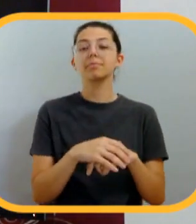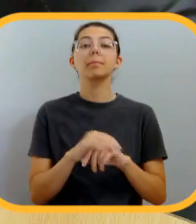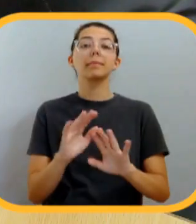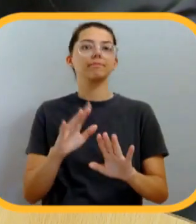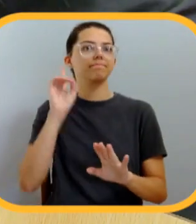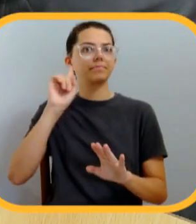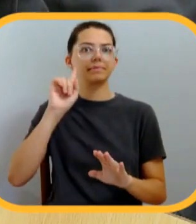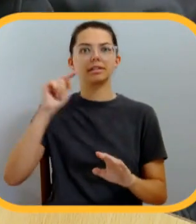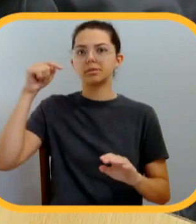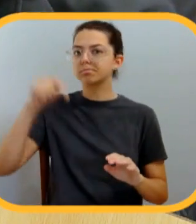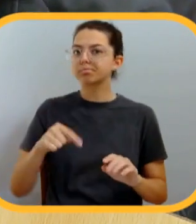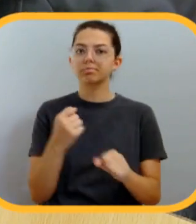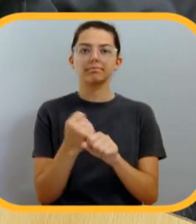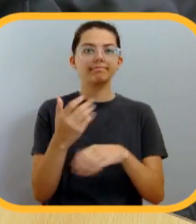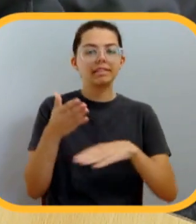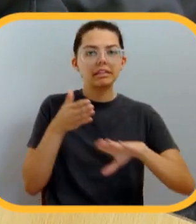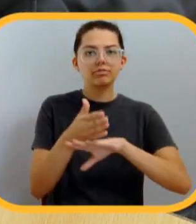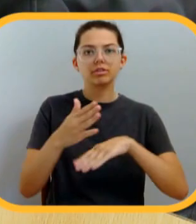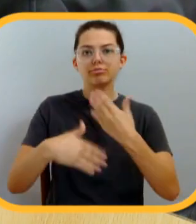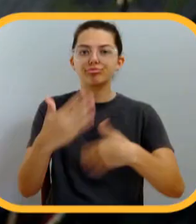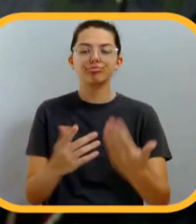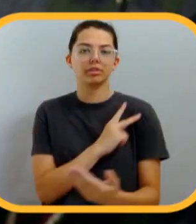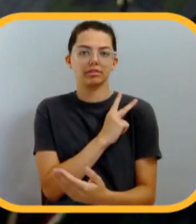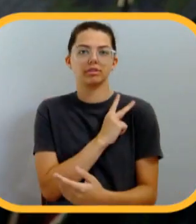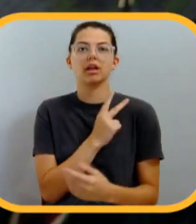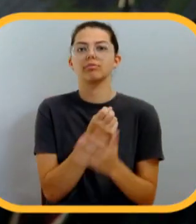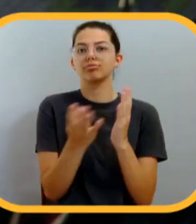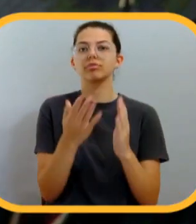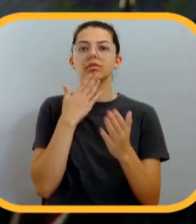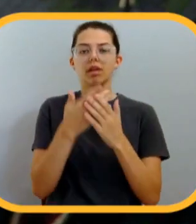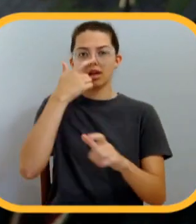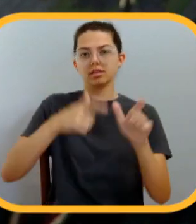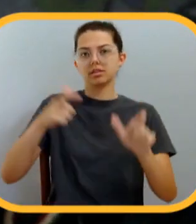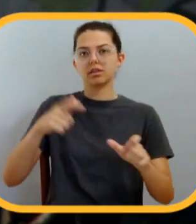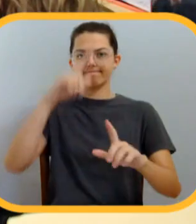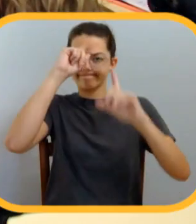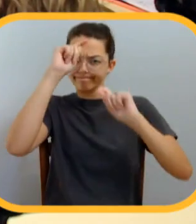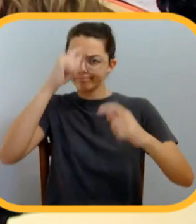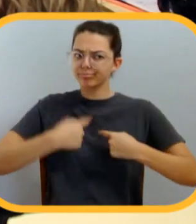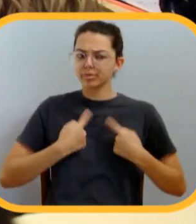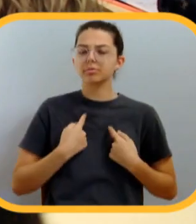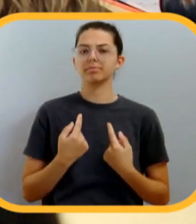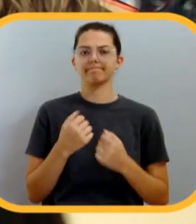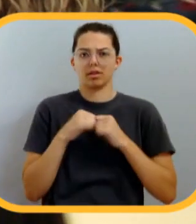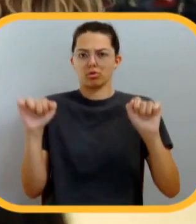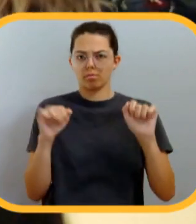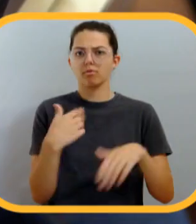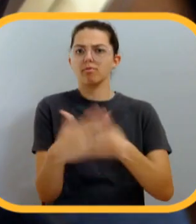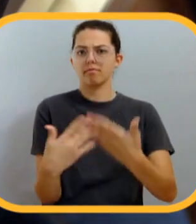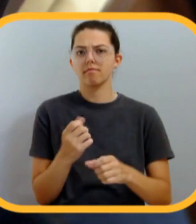Ainda assim, torna-se imperativo o papel de intervenção da academia, de modo a formar cidadãos mais críticos e autónomos.